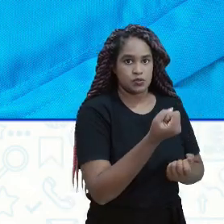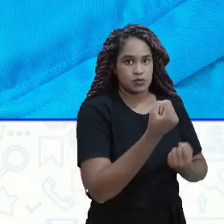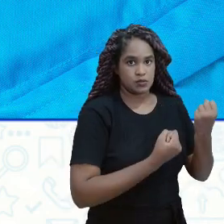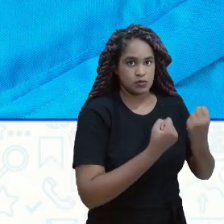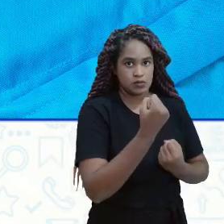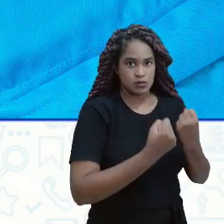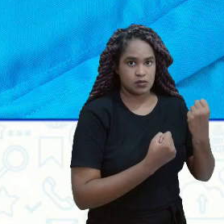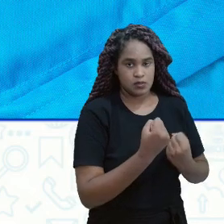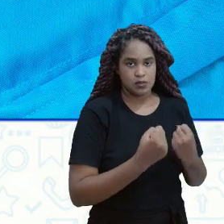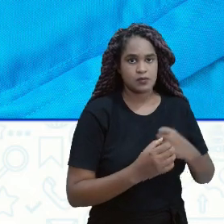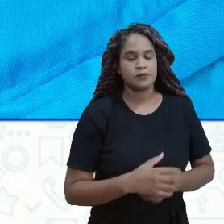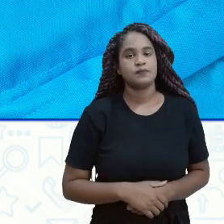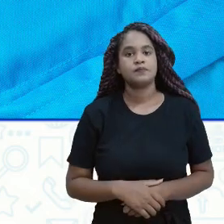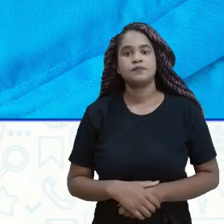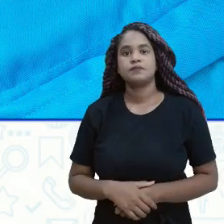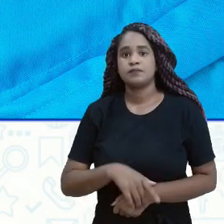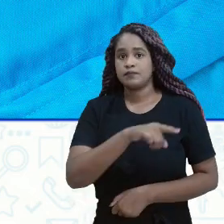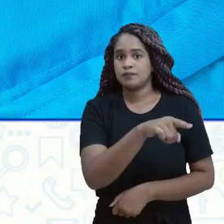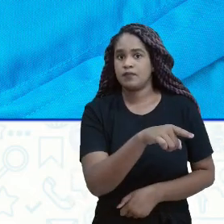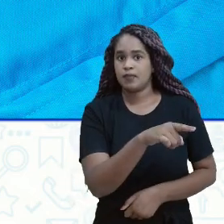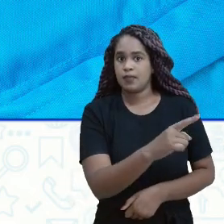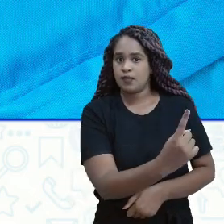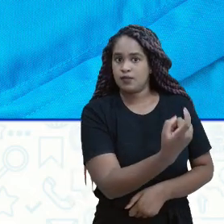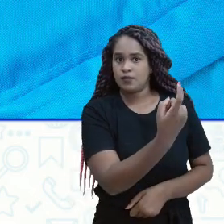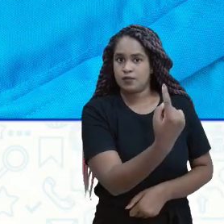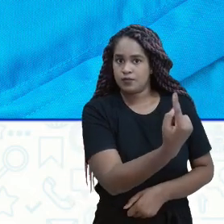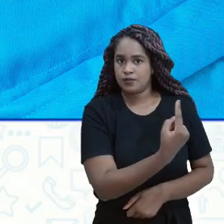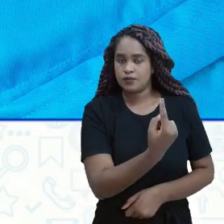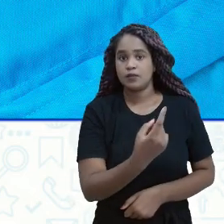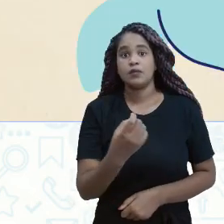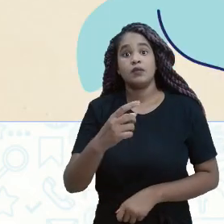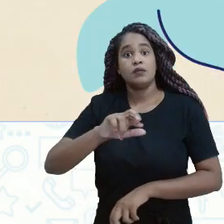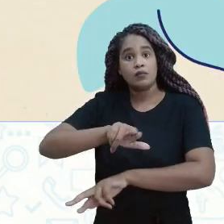carro, tá certo? Quando for plural.